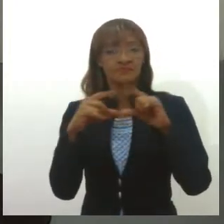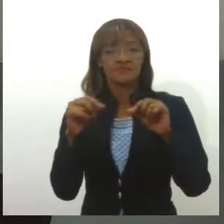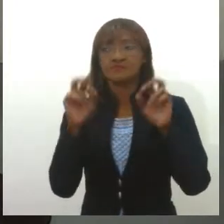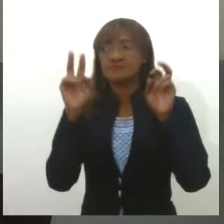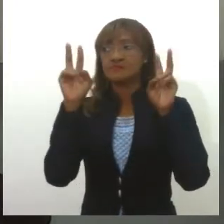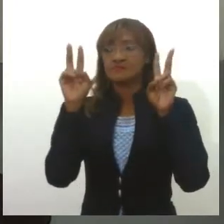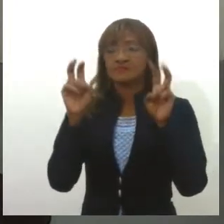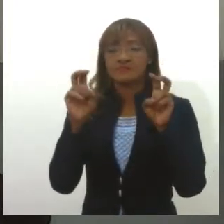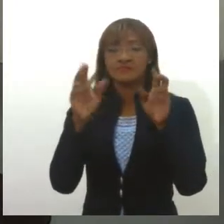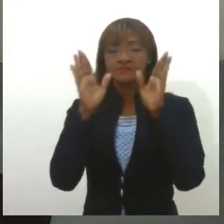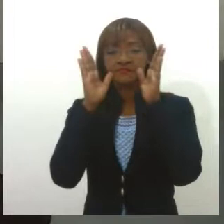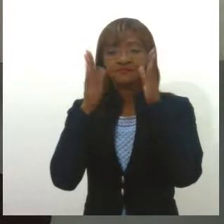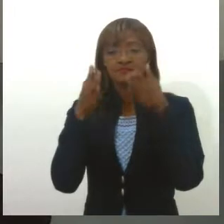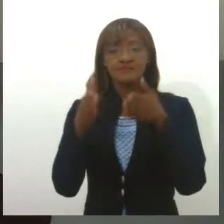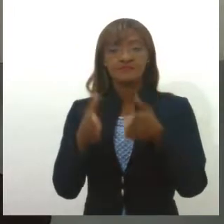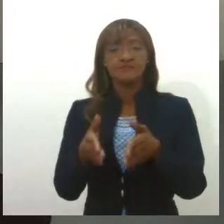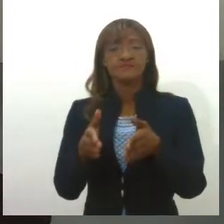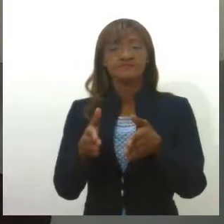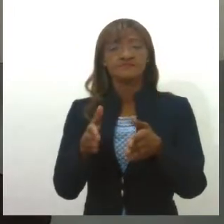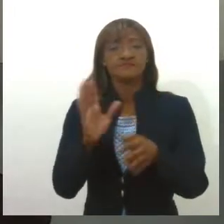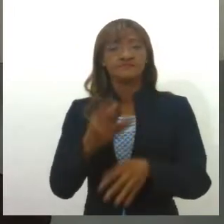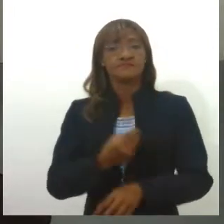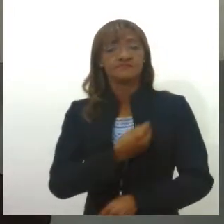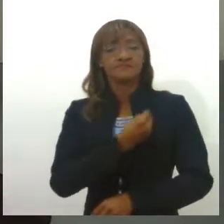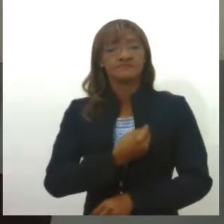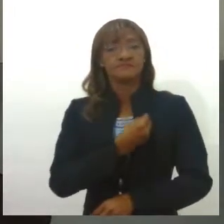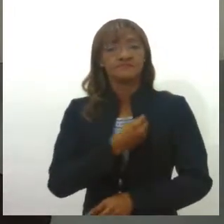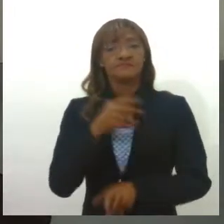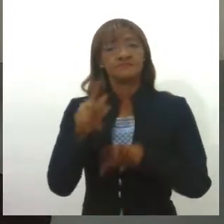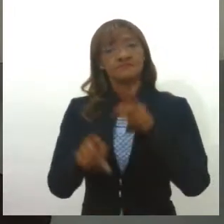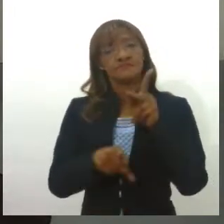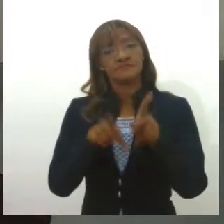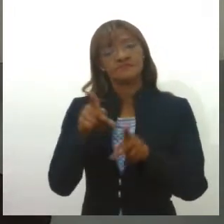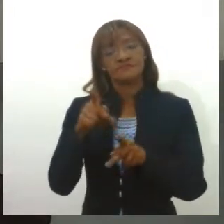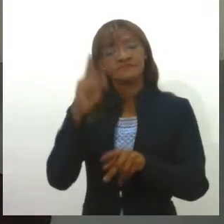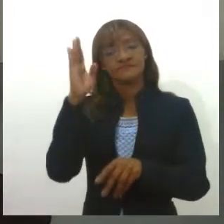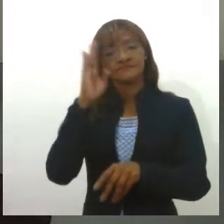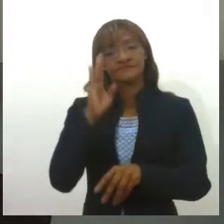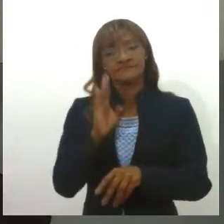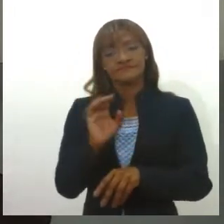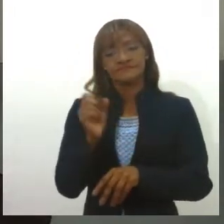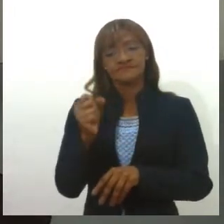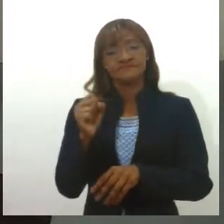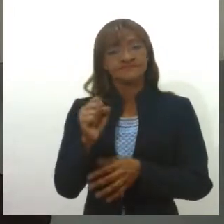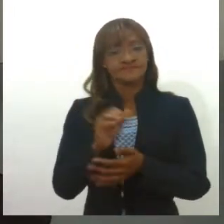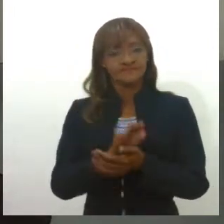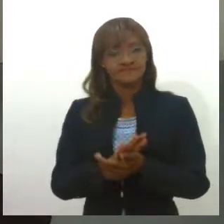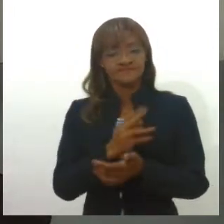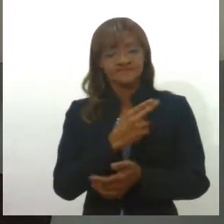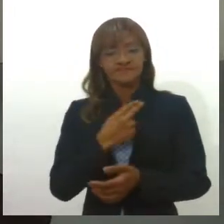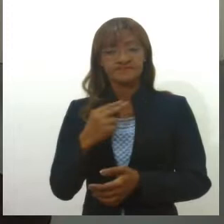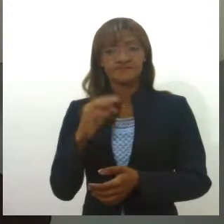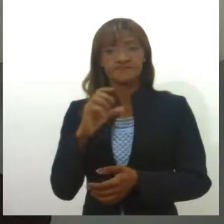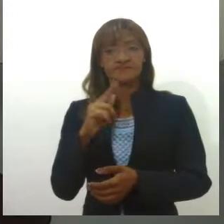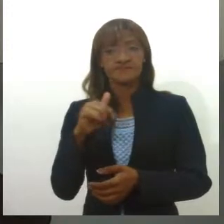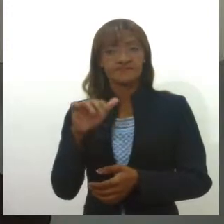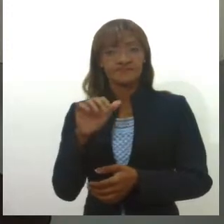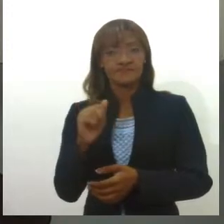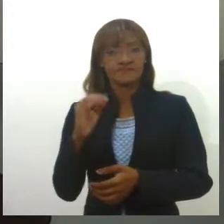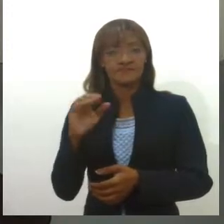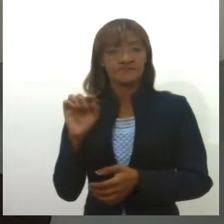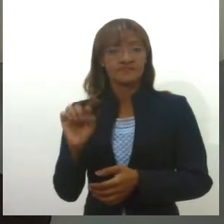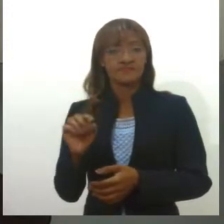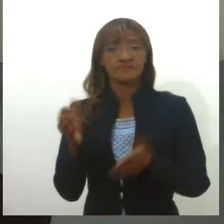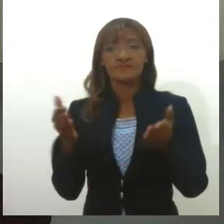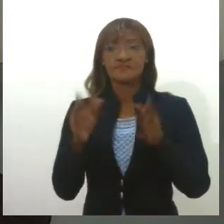estão diretamente relacionados ao dia a dia da população brasileira e sergipana. Eu sou Clécia Carla e a partir de agora apresento